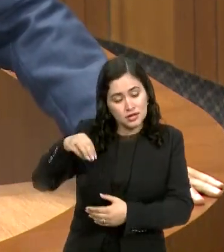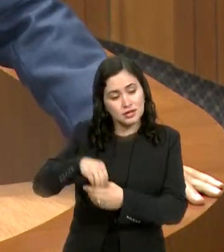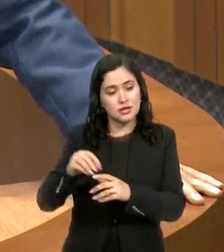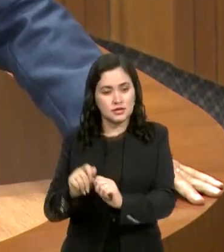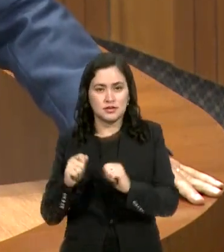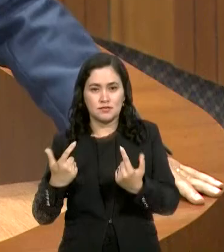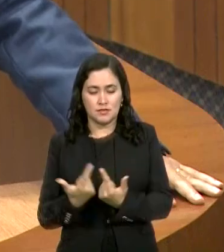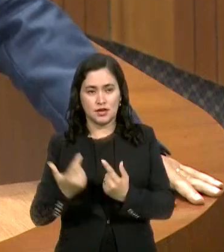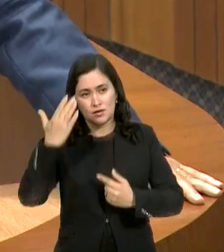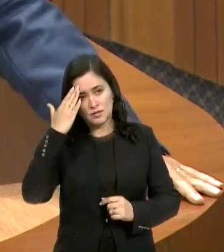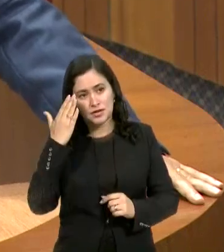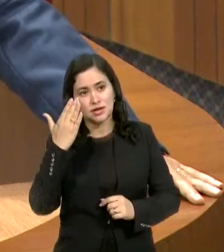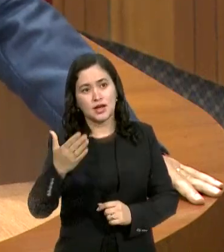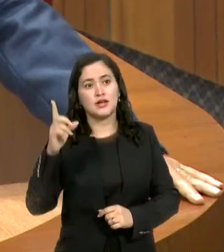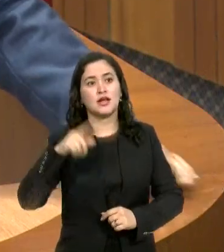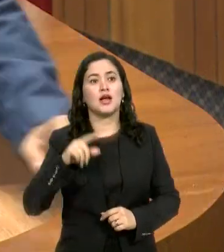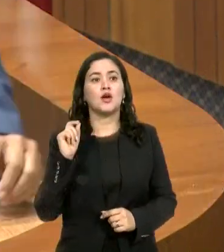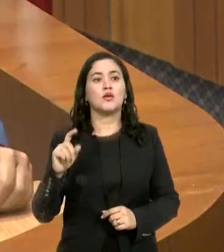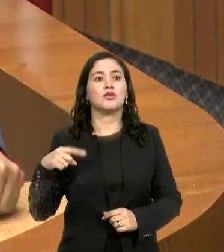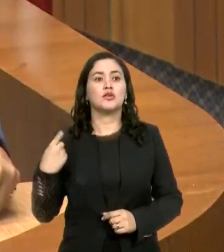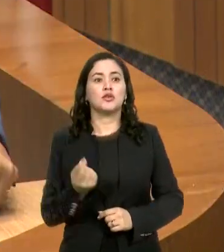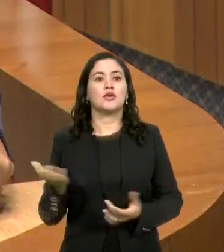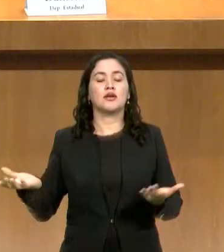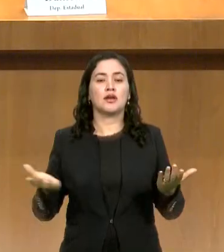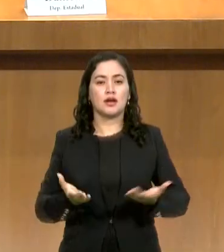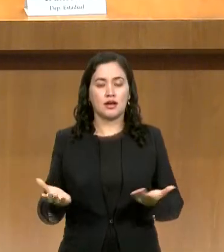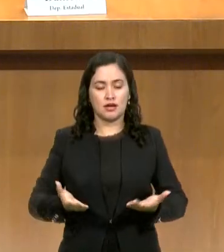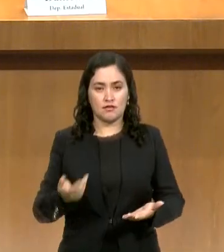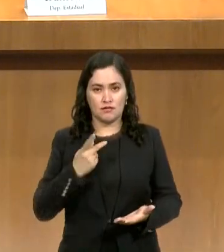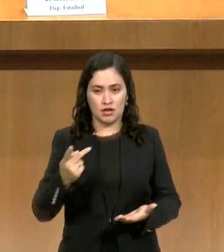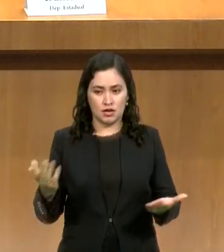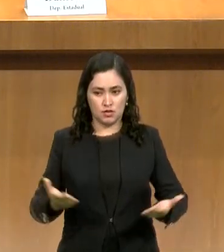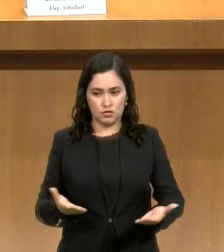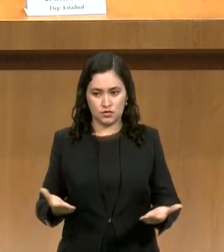queríamos colocar nesse momento, e bom trabalho a todos e a todas.